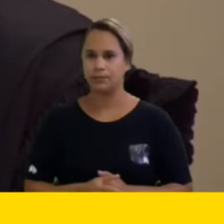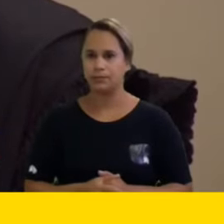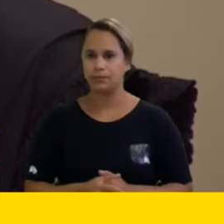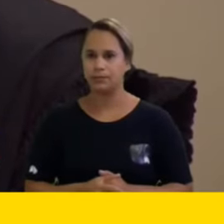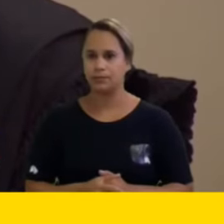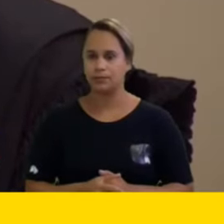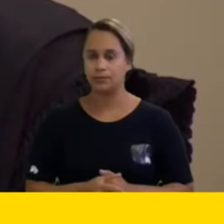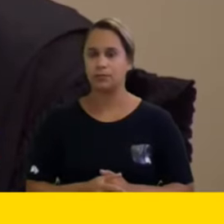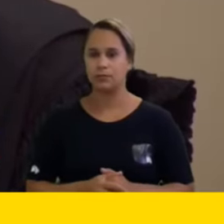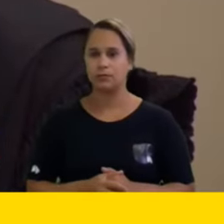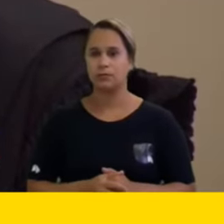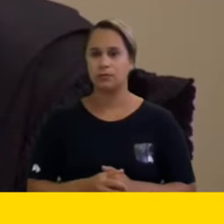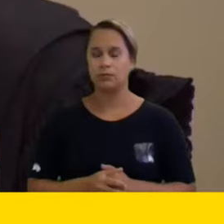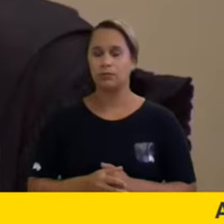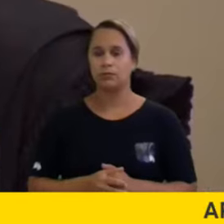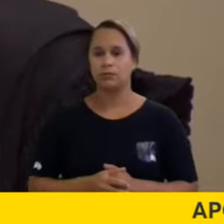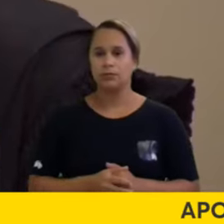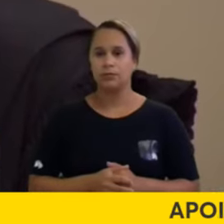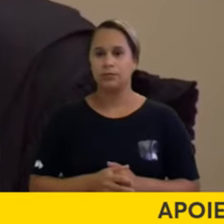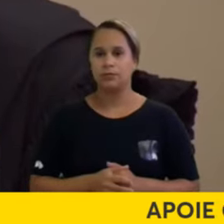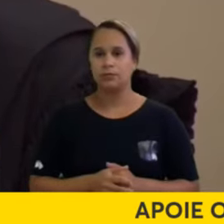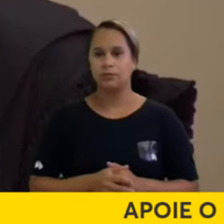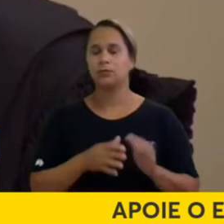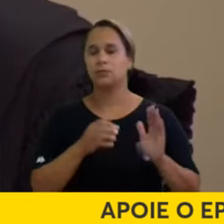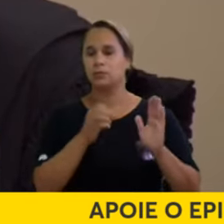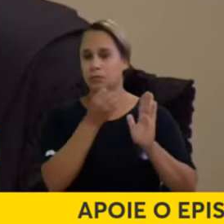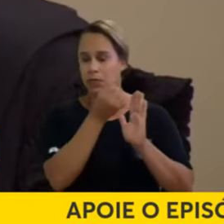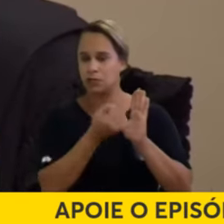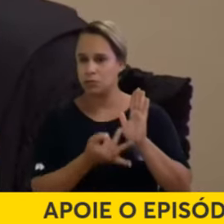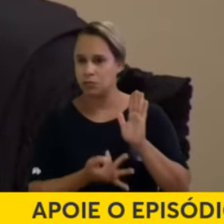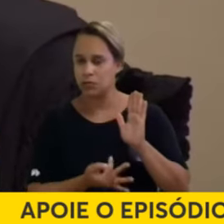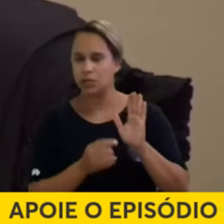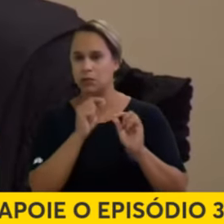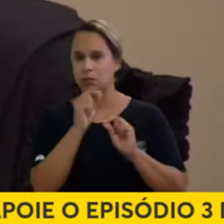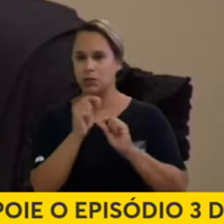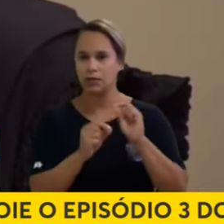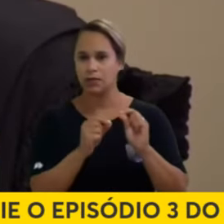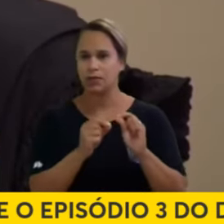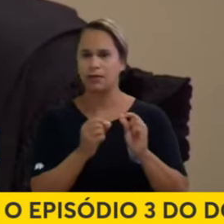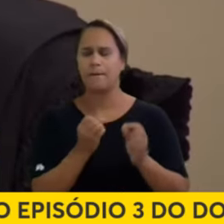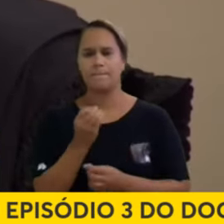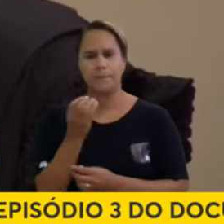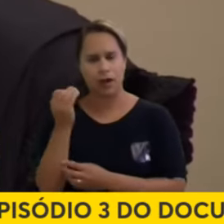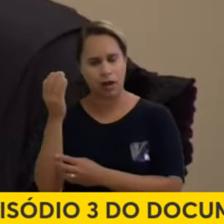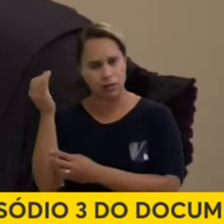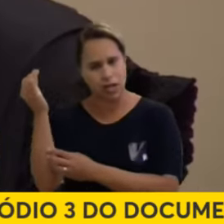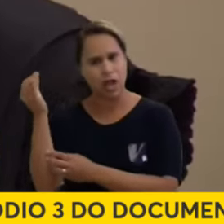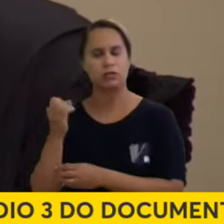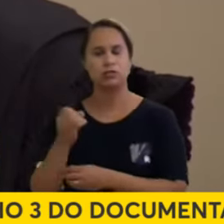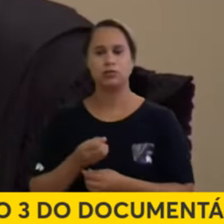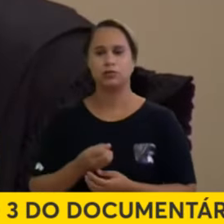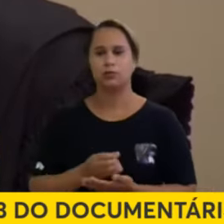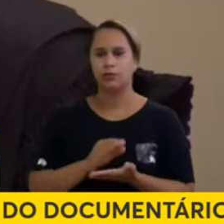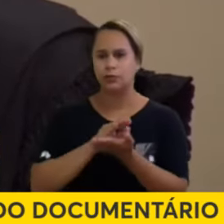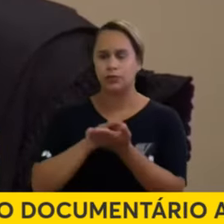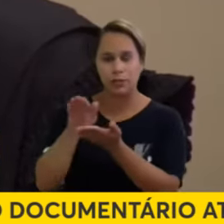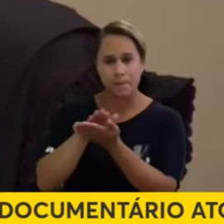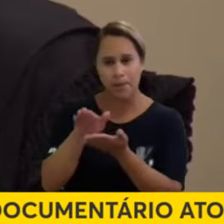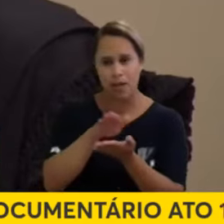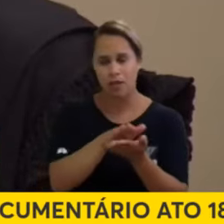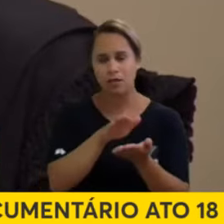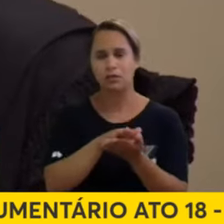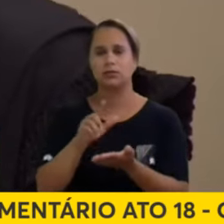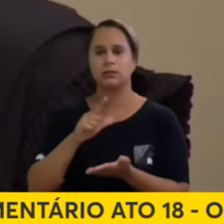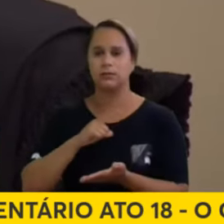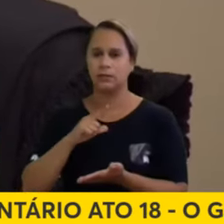viagens viagem Sérgio Mouro e equipe compress na qual contém despesas com passagens aéreas e hospedagem extraindo-se os seguintes bilhetes